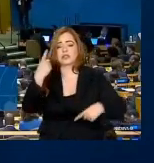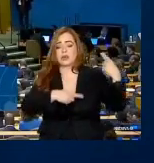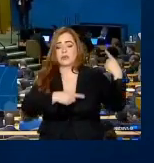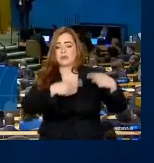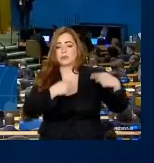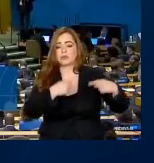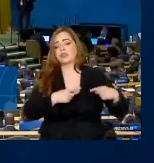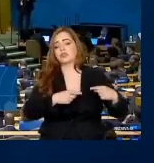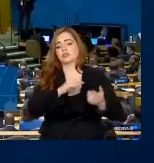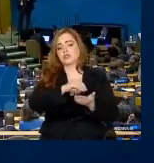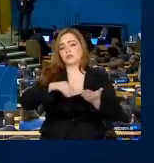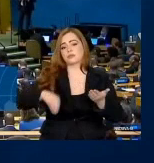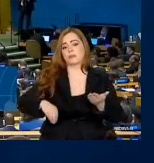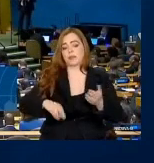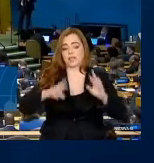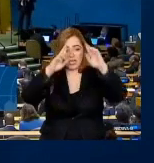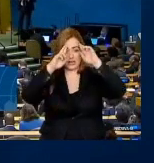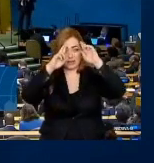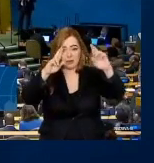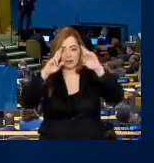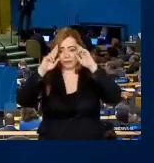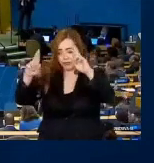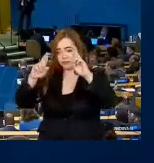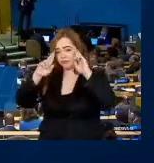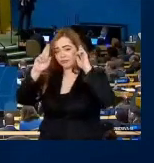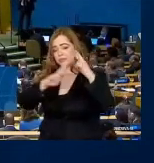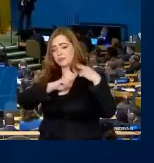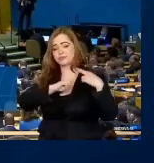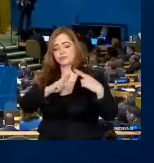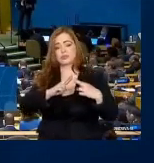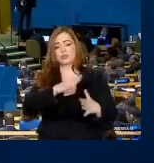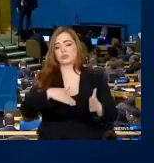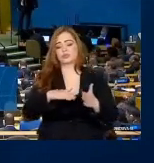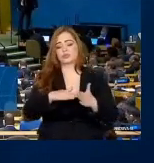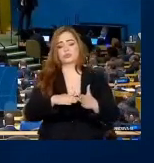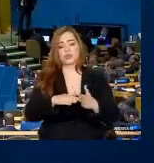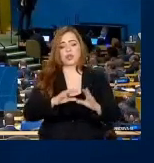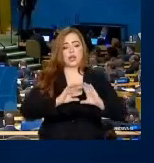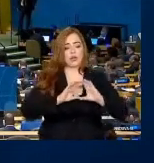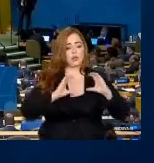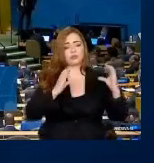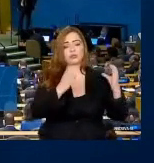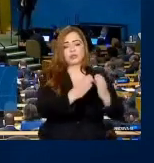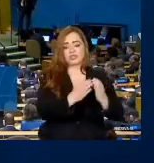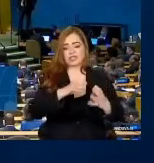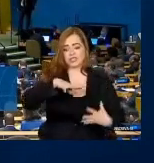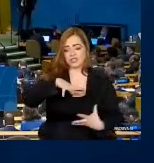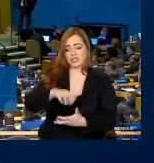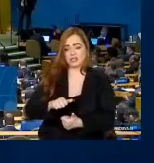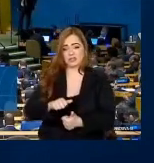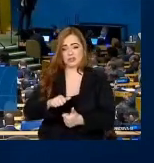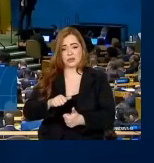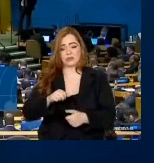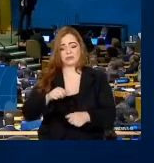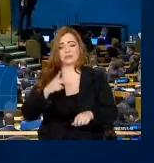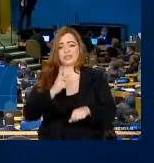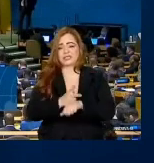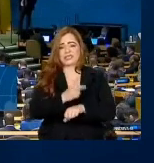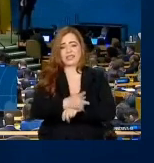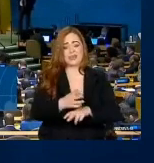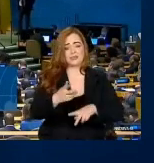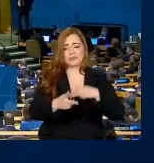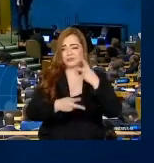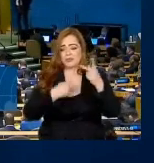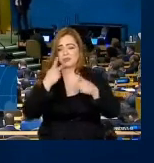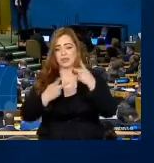sabe, lacrar é você falar algo inesperado, algo brilhante, algo que ninguém pensou. Agora, a